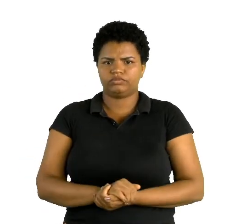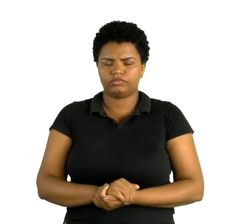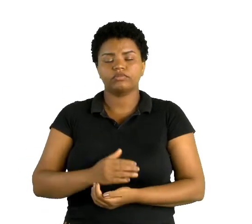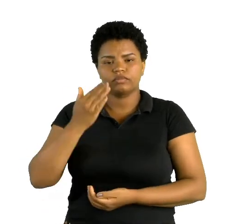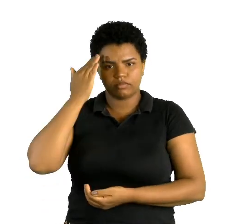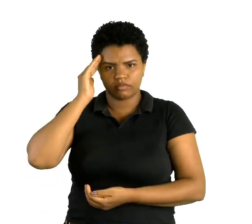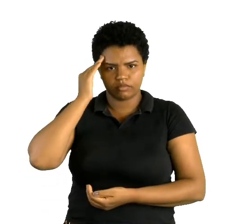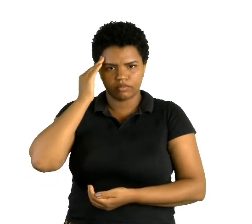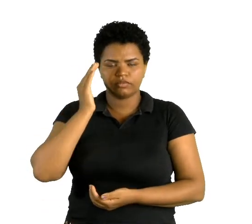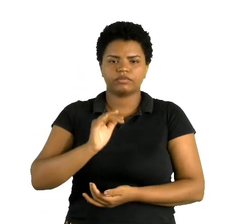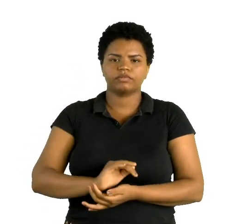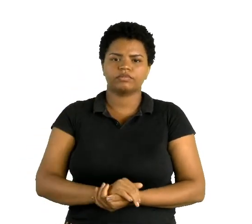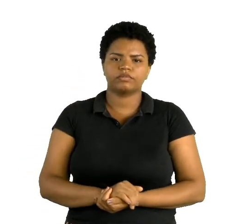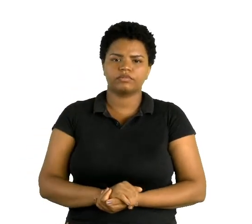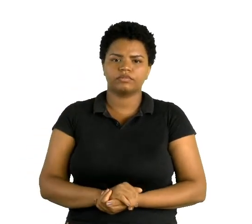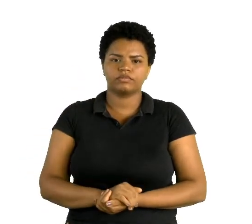entender.